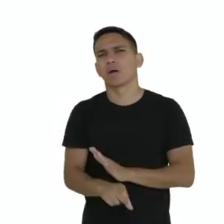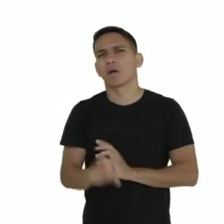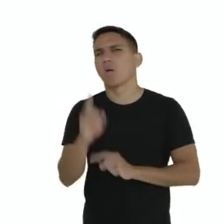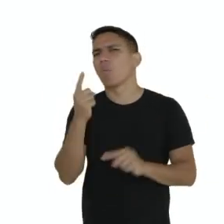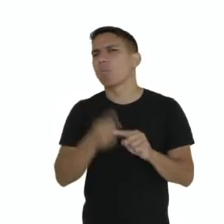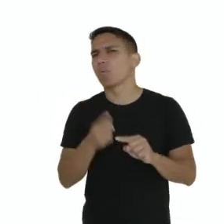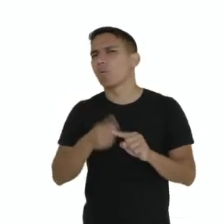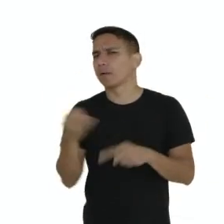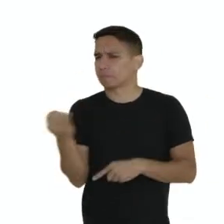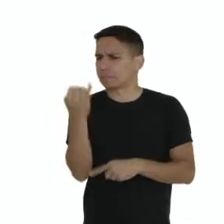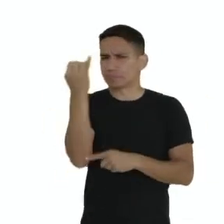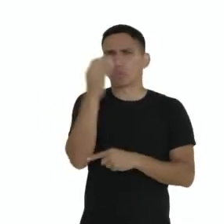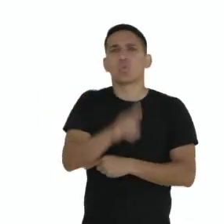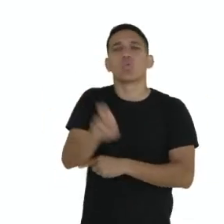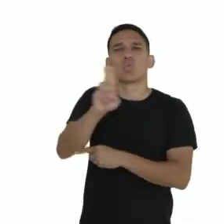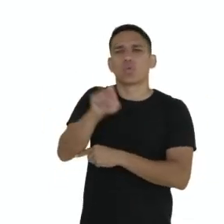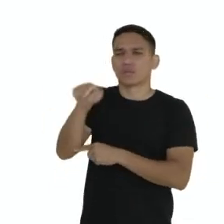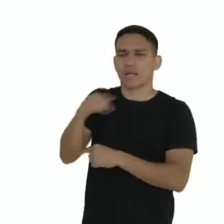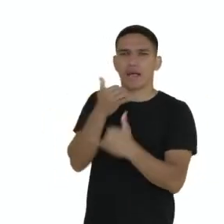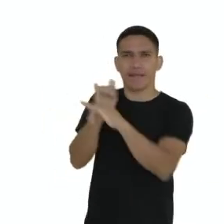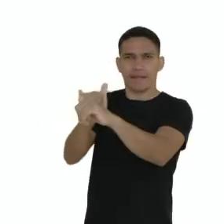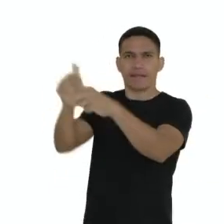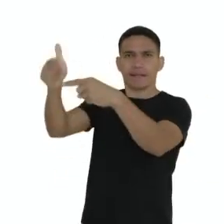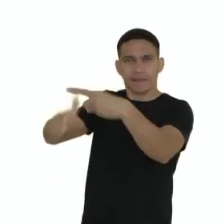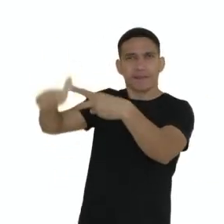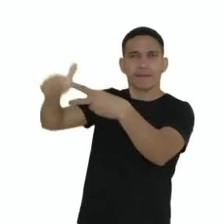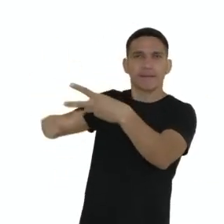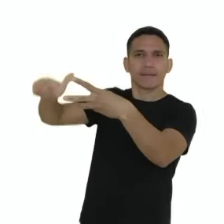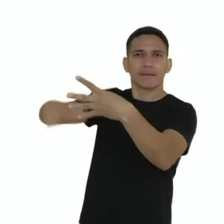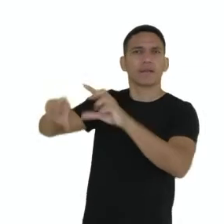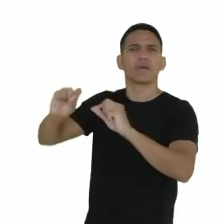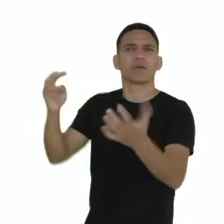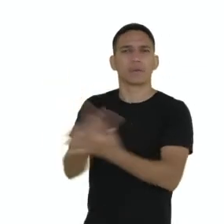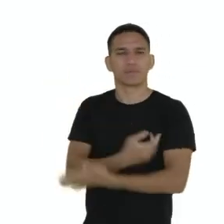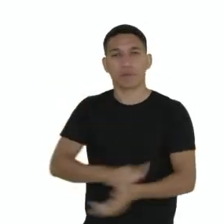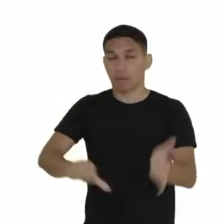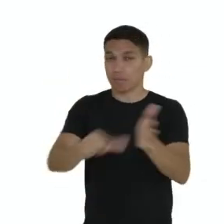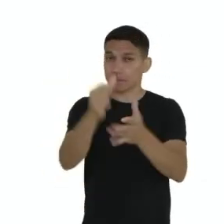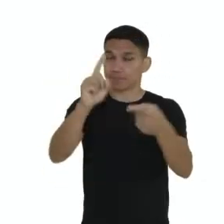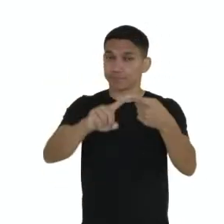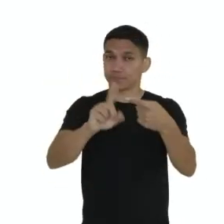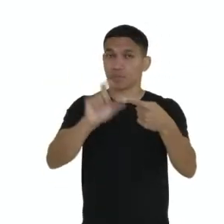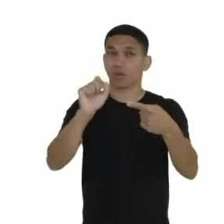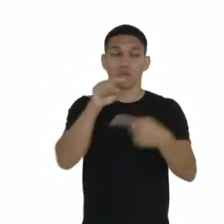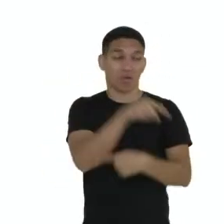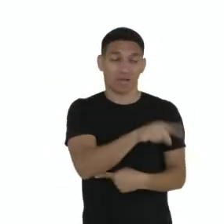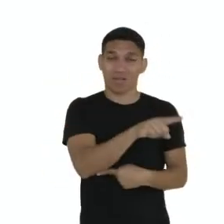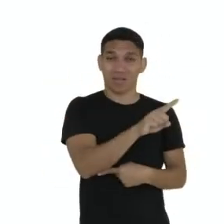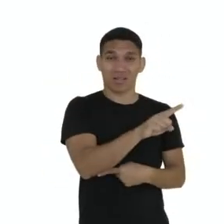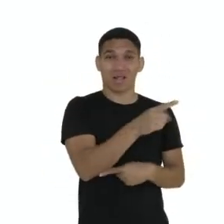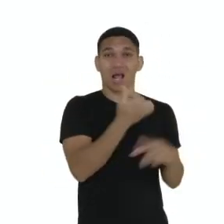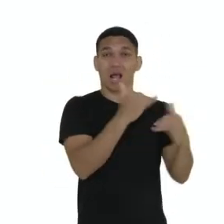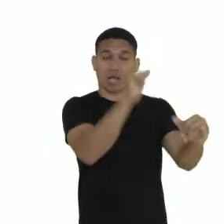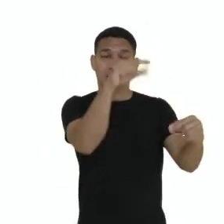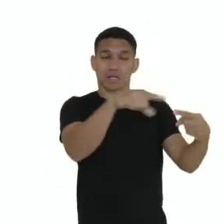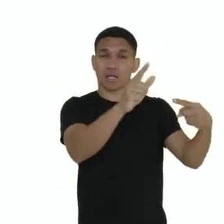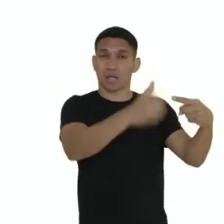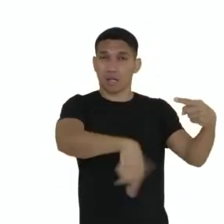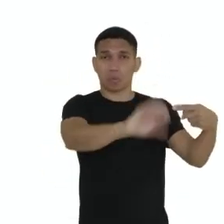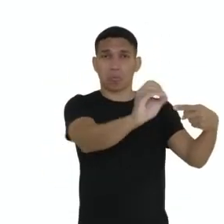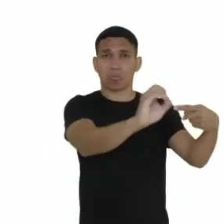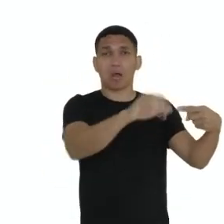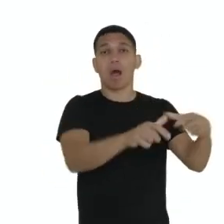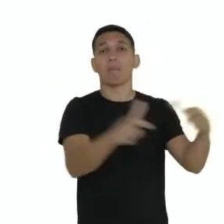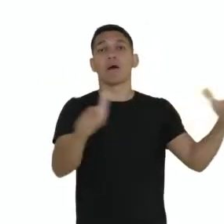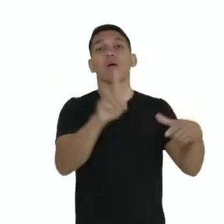as fontes de energia renováveis, né? Então, primeira coisa, as fontes não renováveis são a maioria